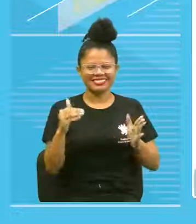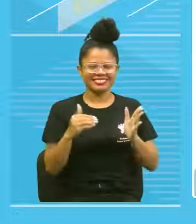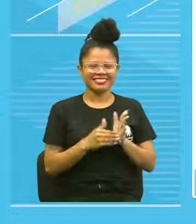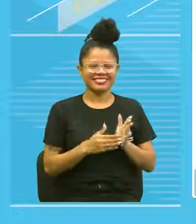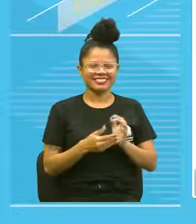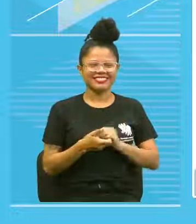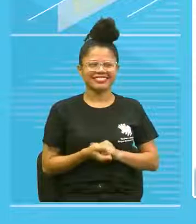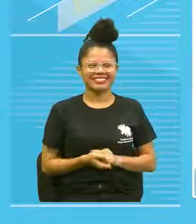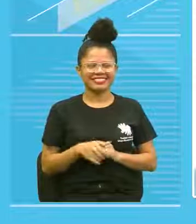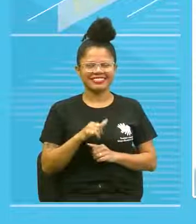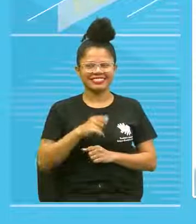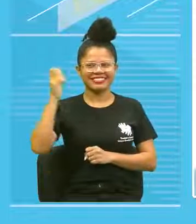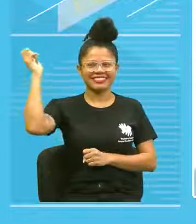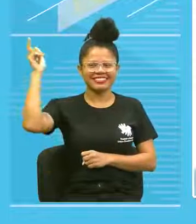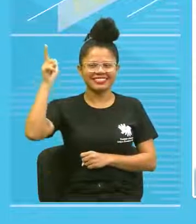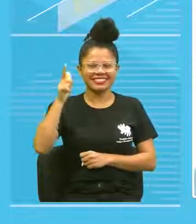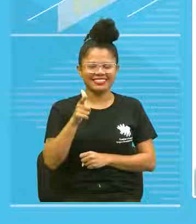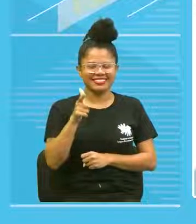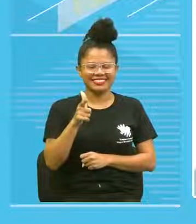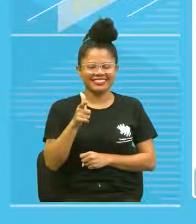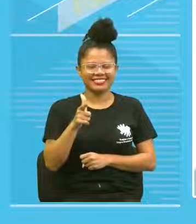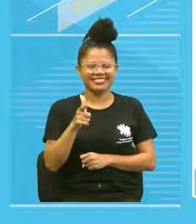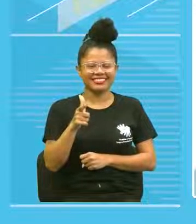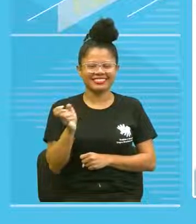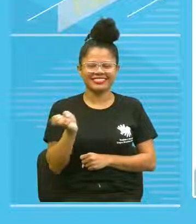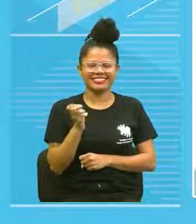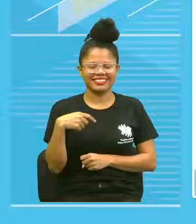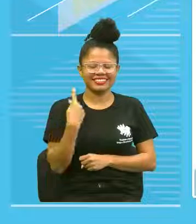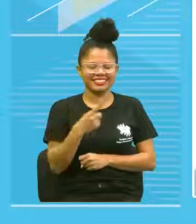se o sol quiserem tem